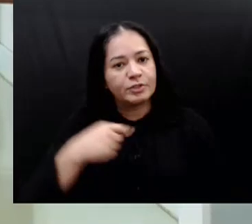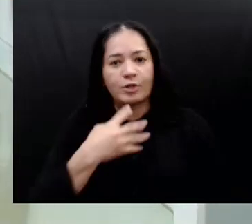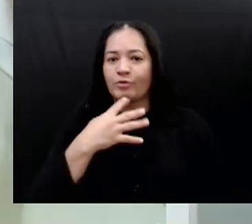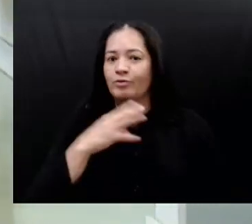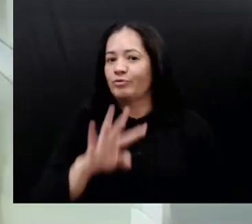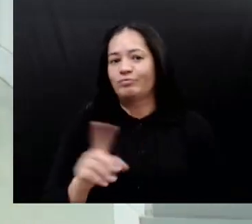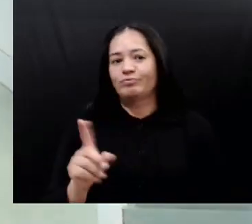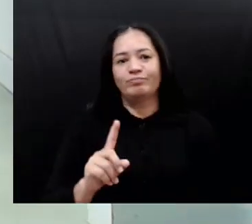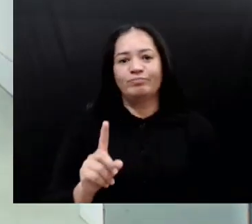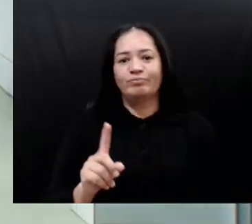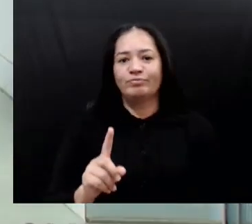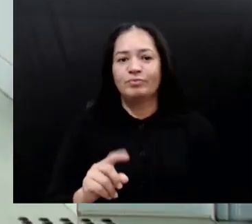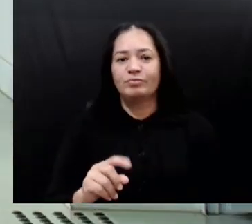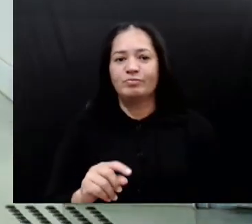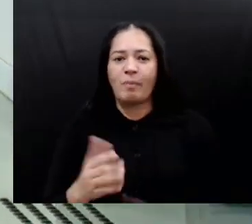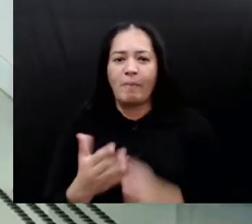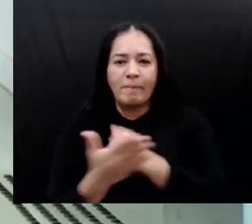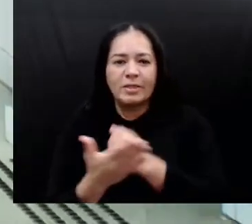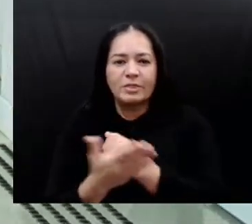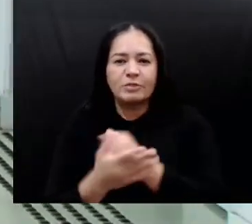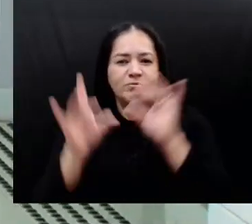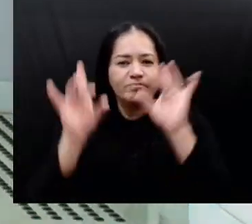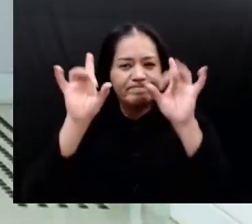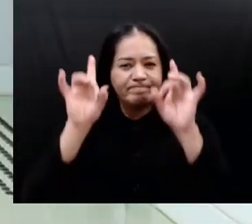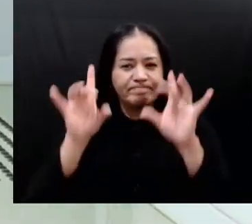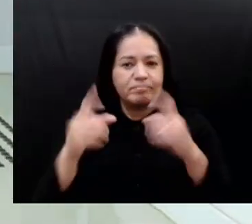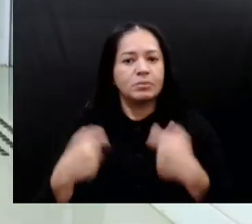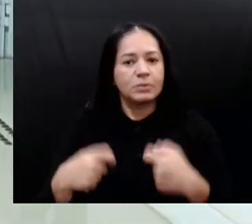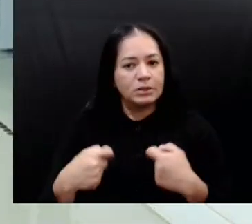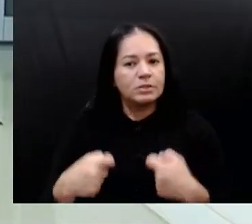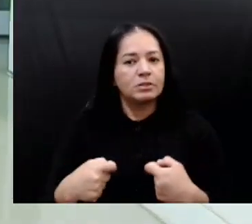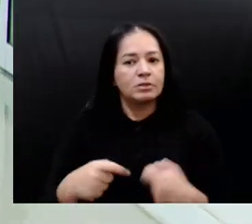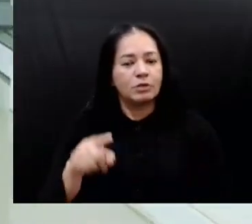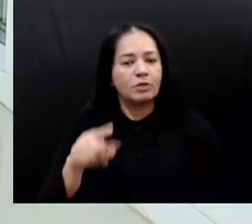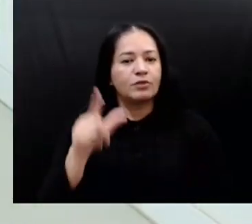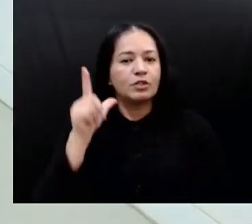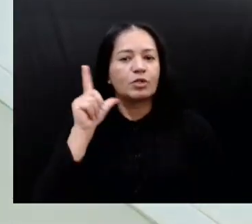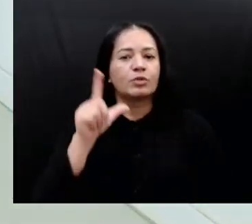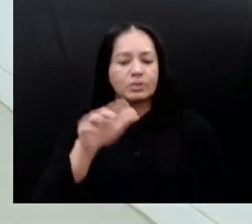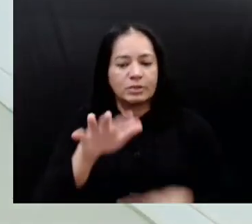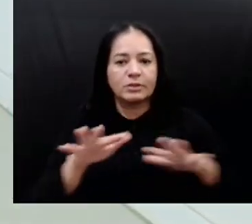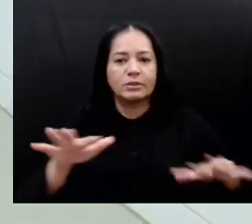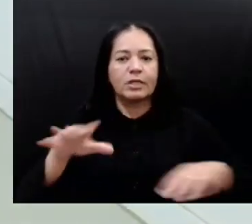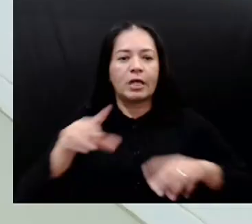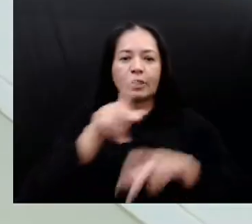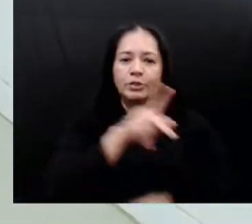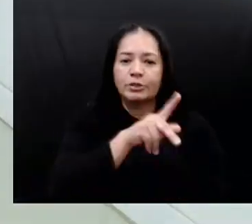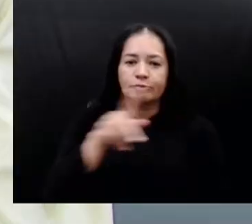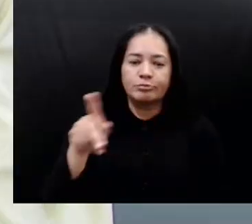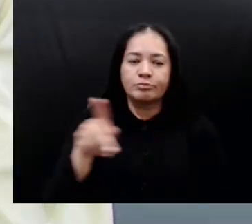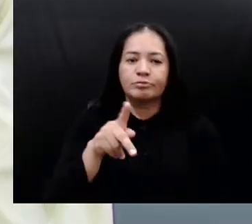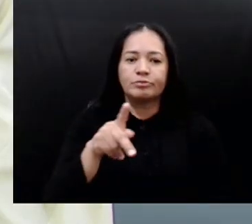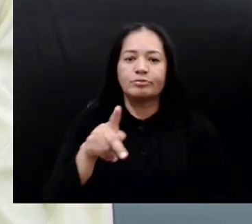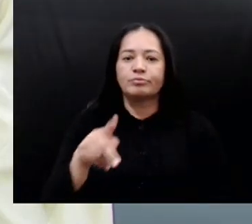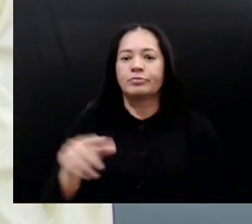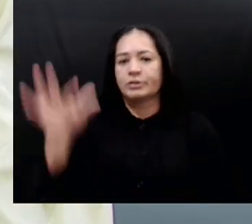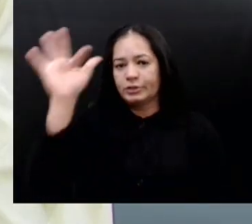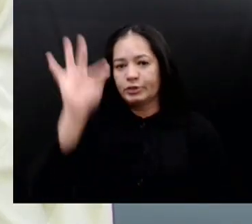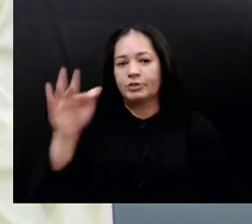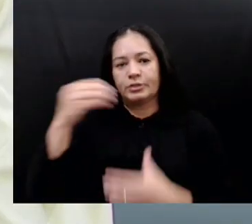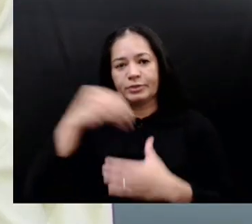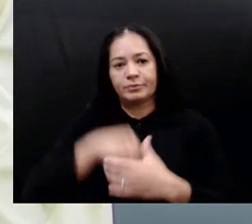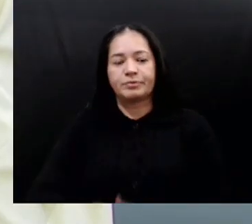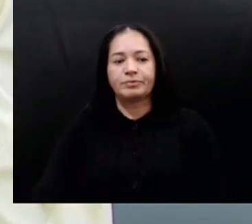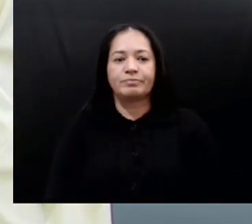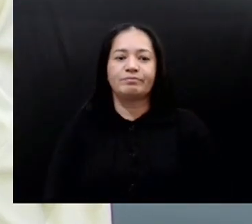mínimo uma especialização ela é demandada para você estar nessa área da docência, no ensino superior, eu digo, né? Bom, aqui